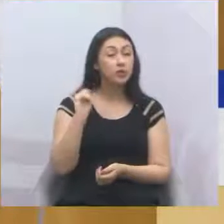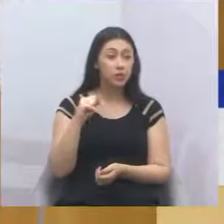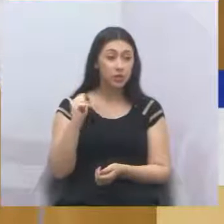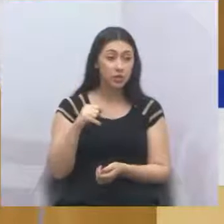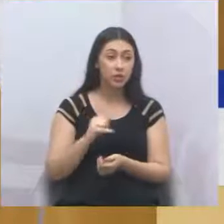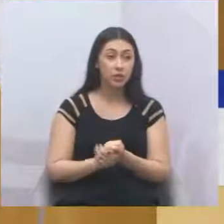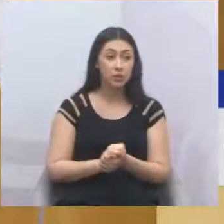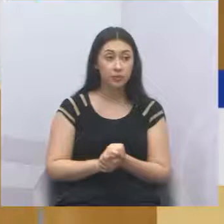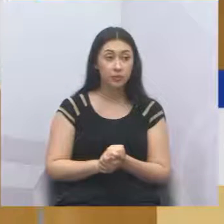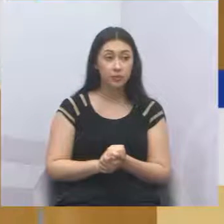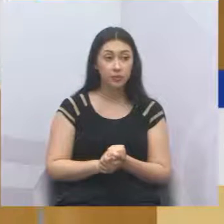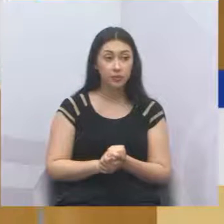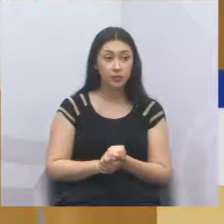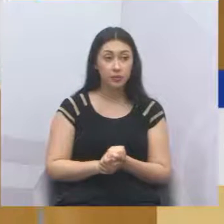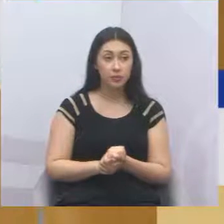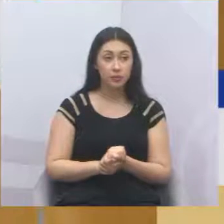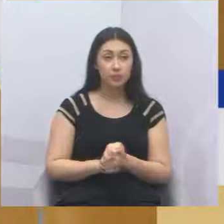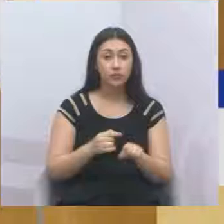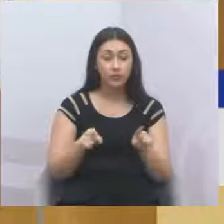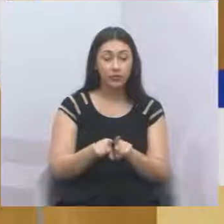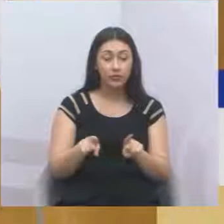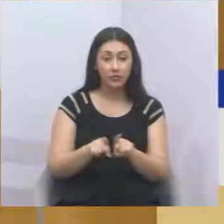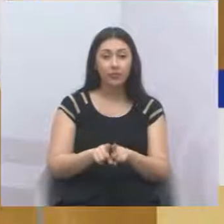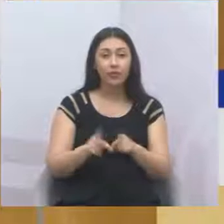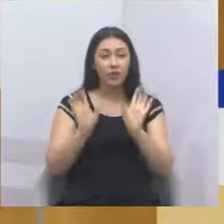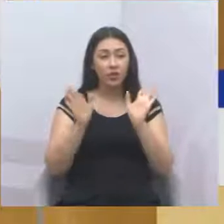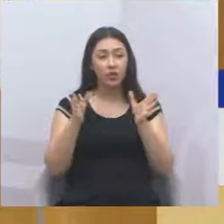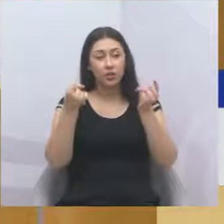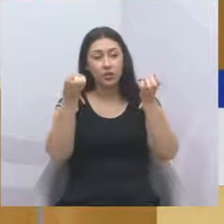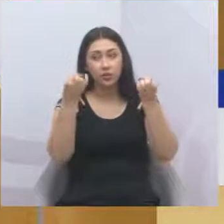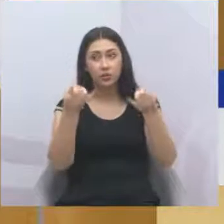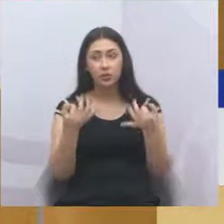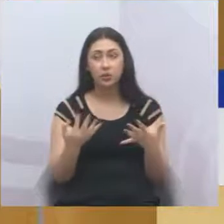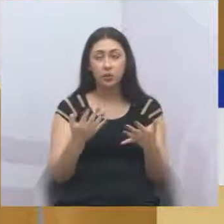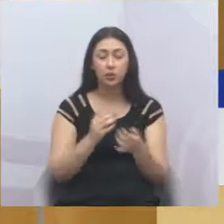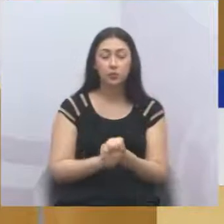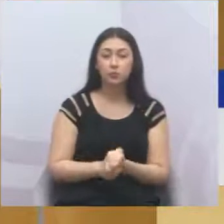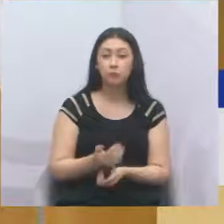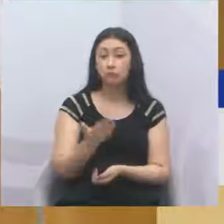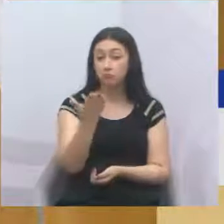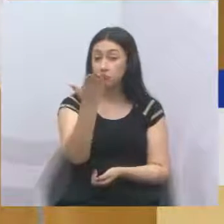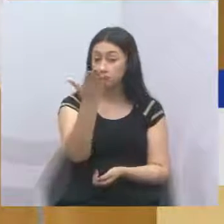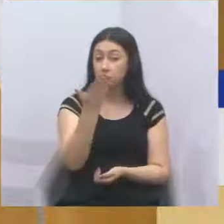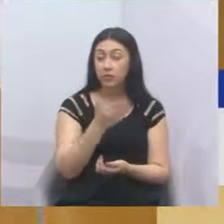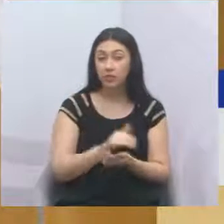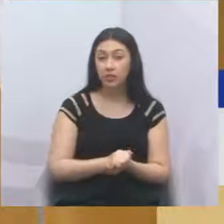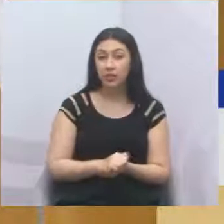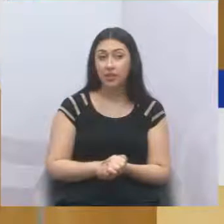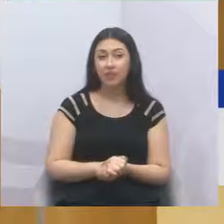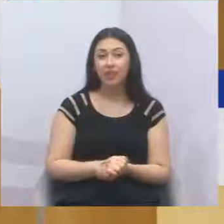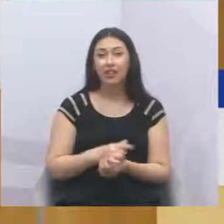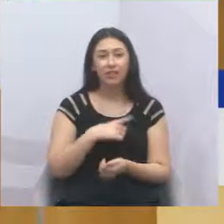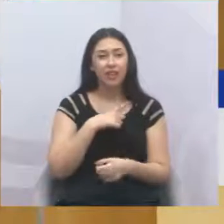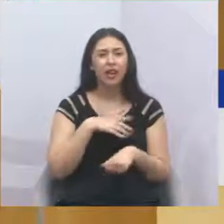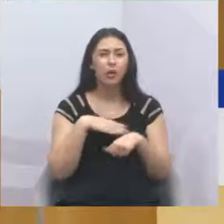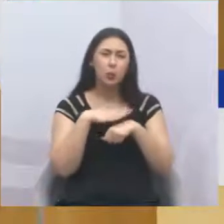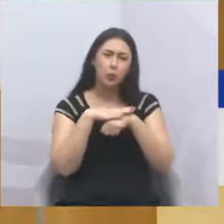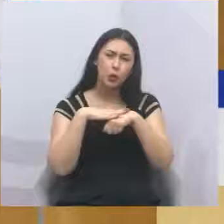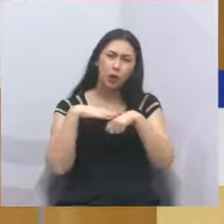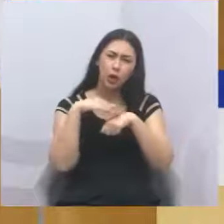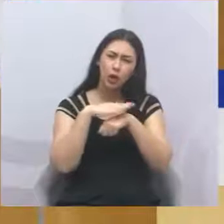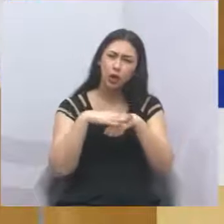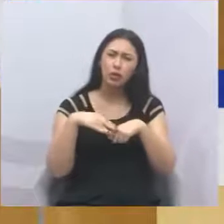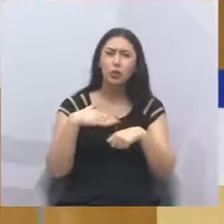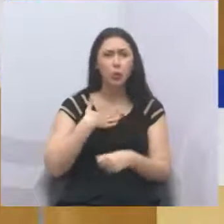população jacariense. E assim também, como foi dito, a você que tem esse carinho com o meio